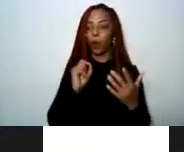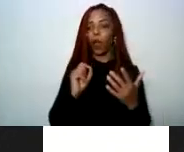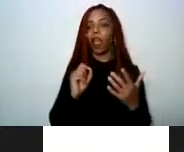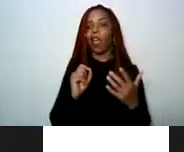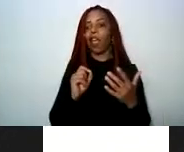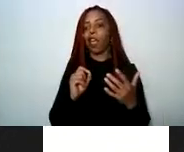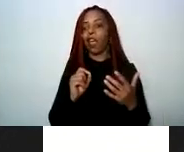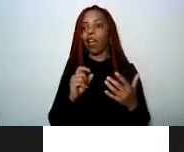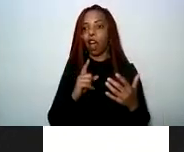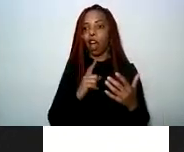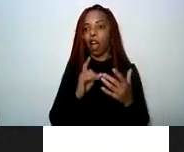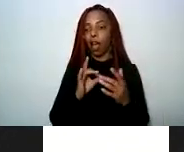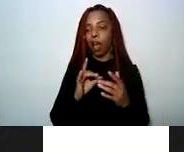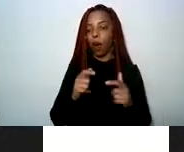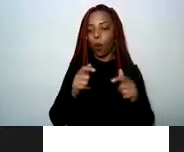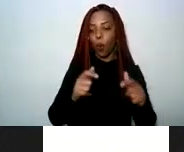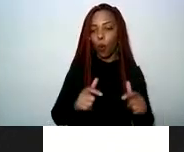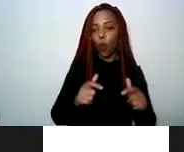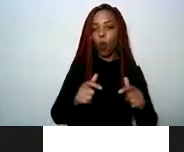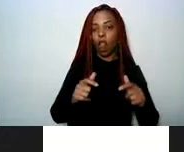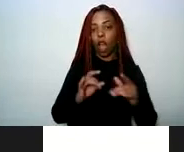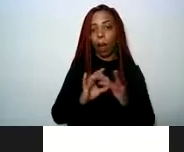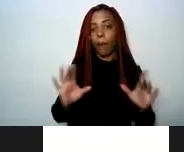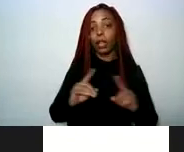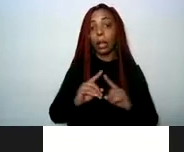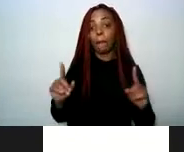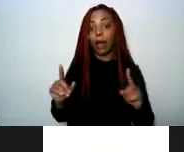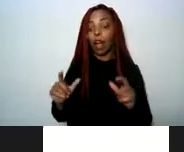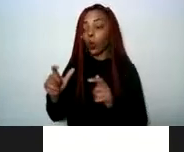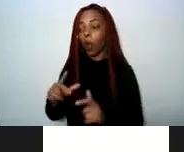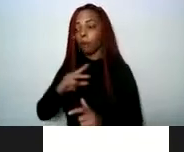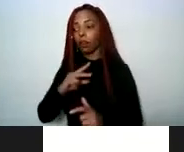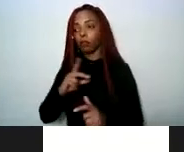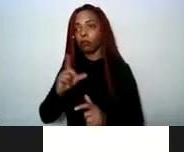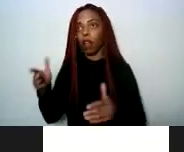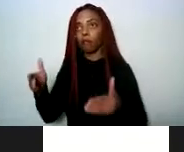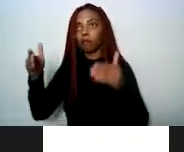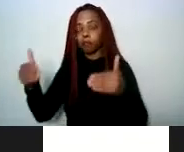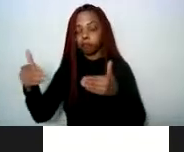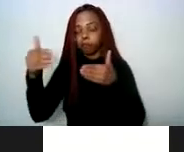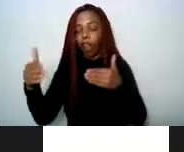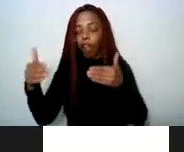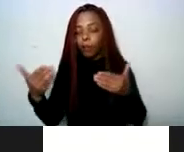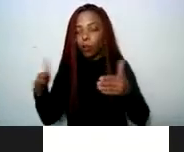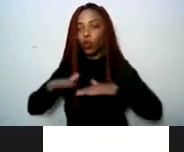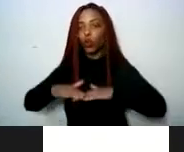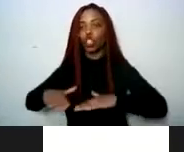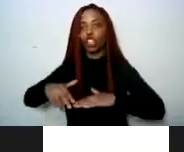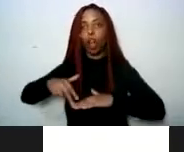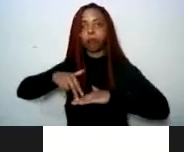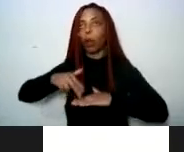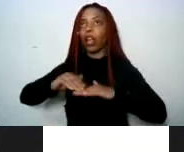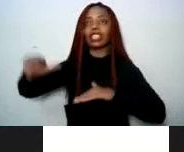íntimo da família de serviço ela é opaca e ela está atada ao chão assim também ocorre no mausoléu da